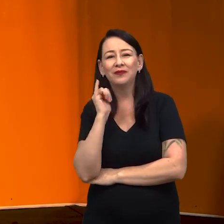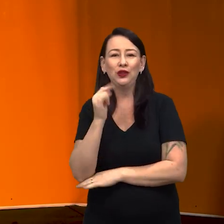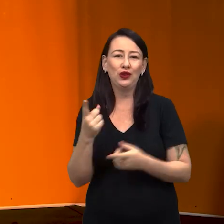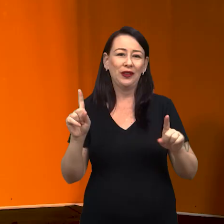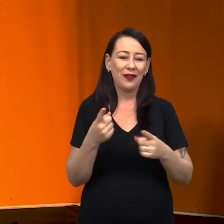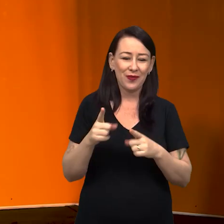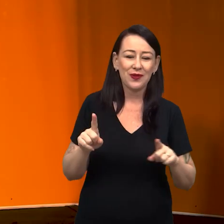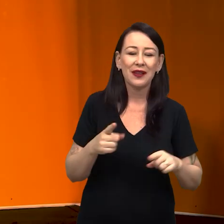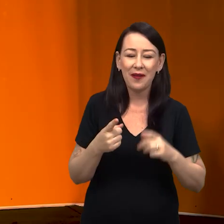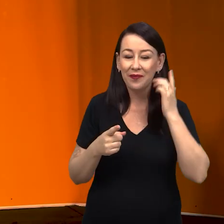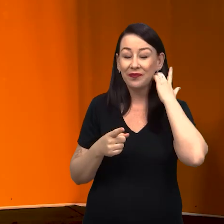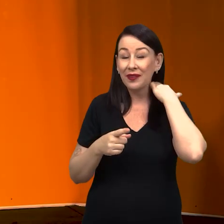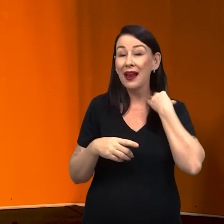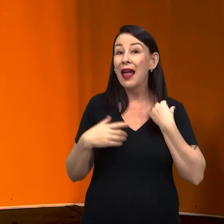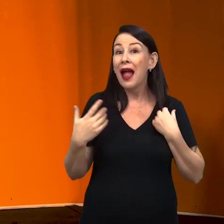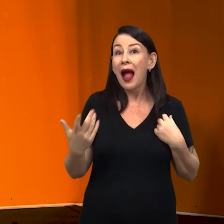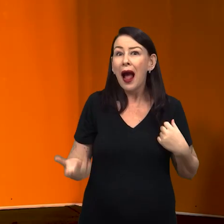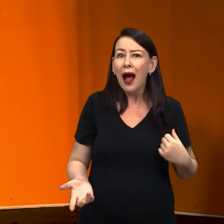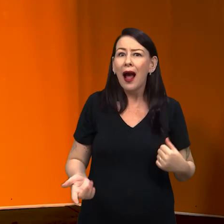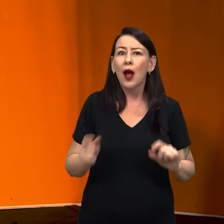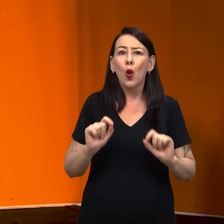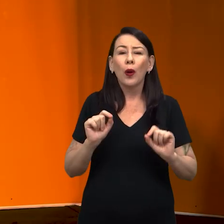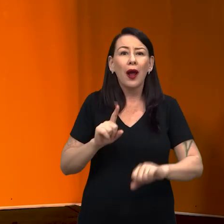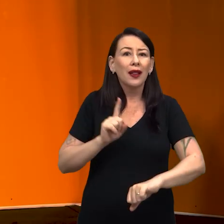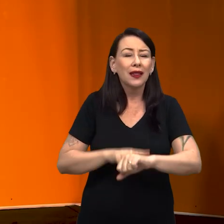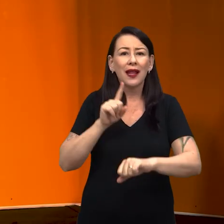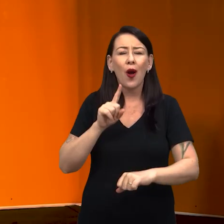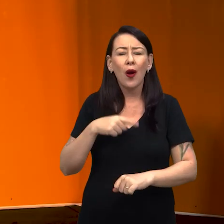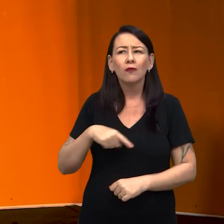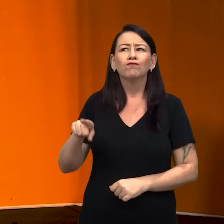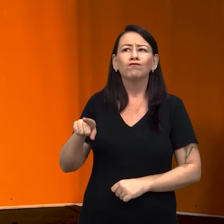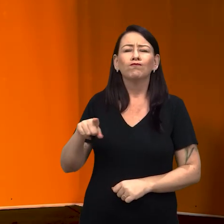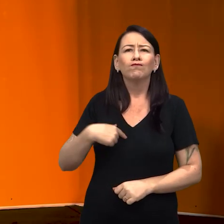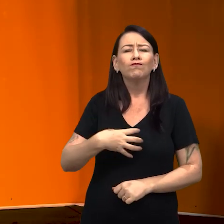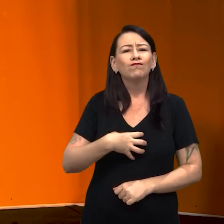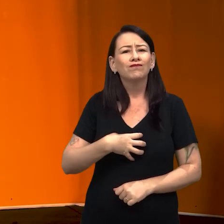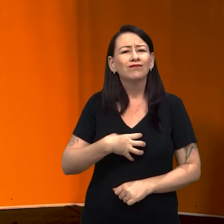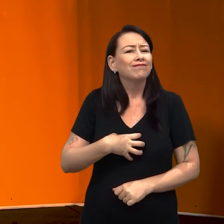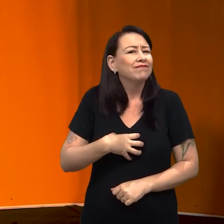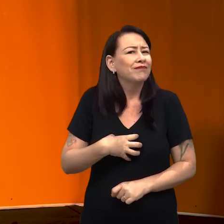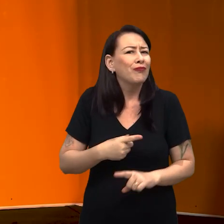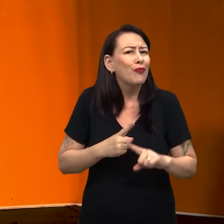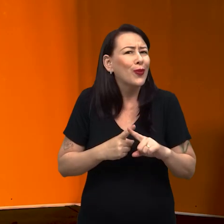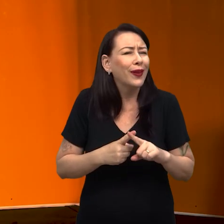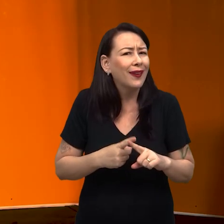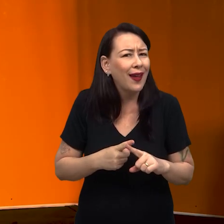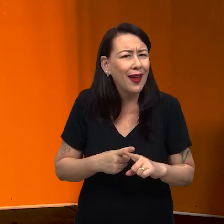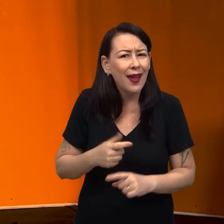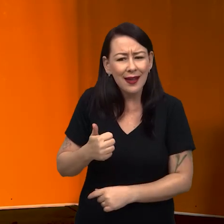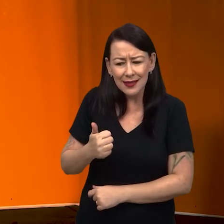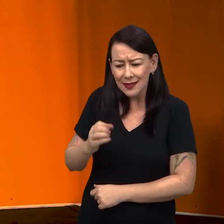telefone. E aí, as perguntas que me vinham, né, o que faz